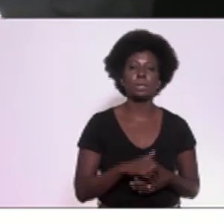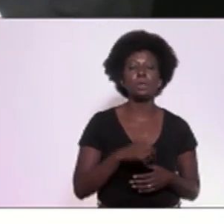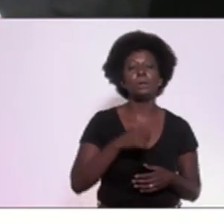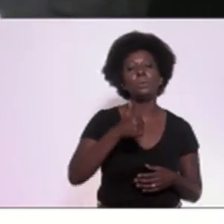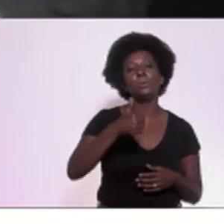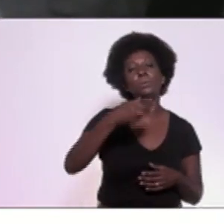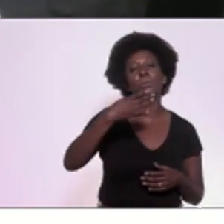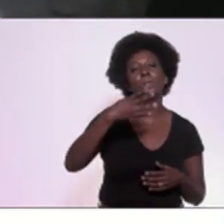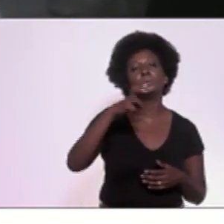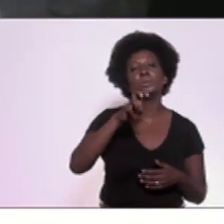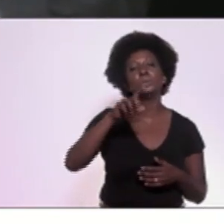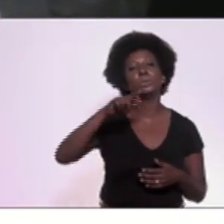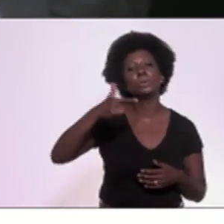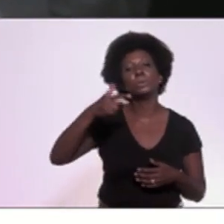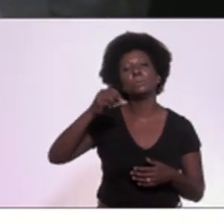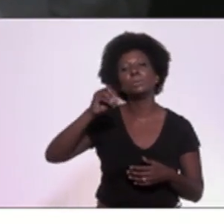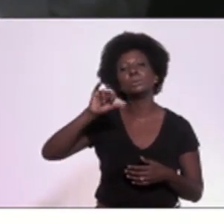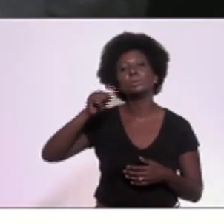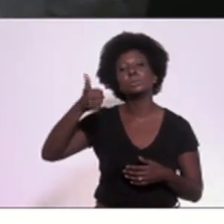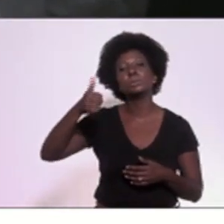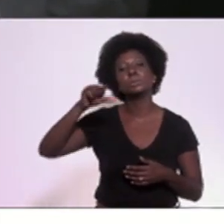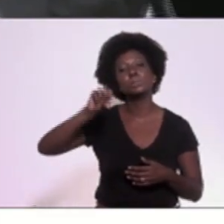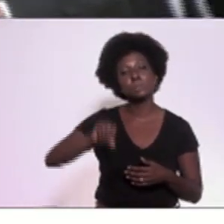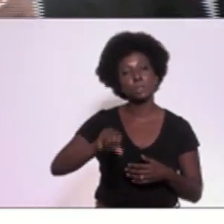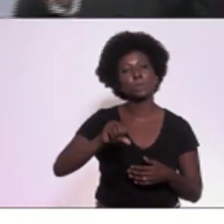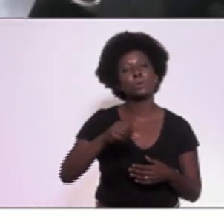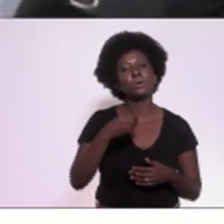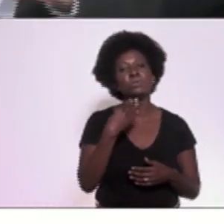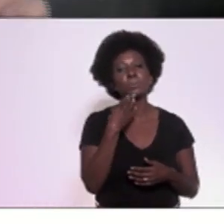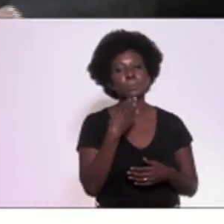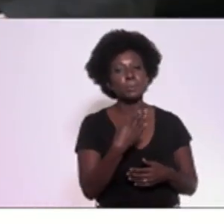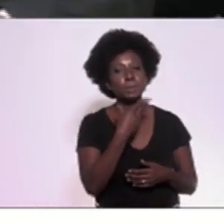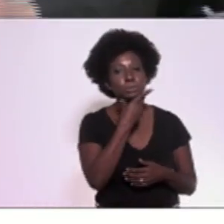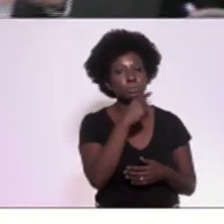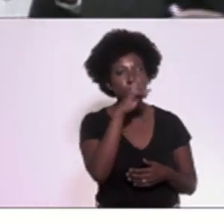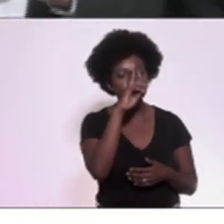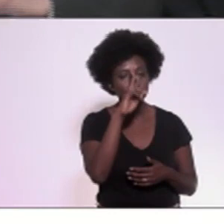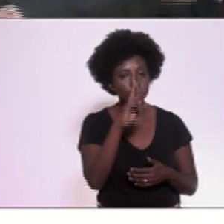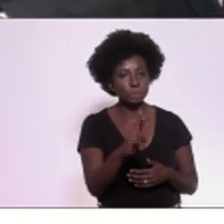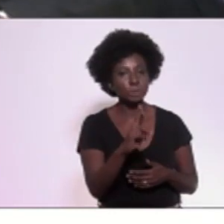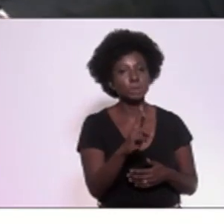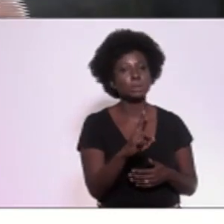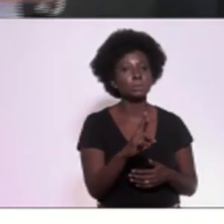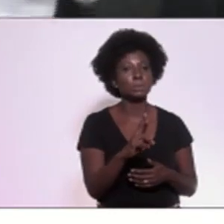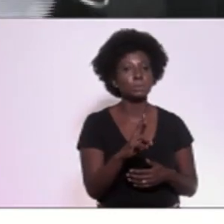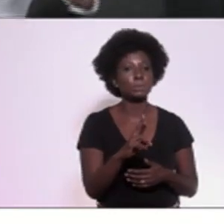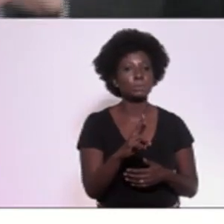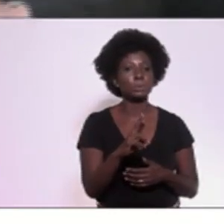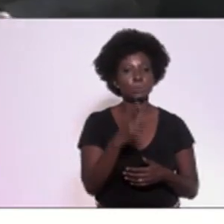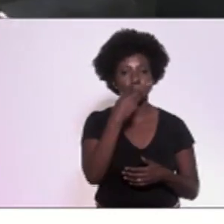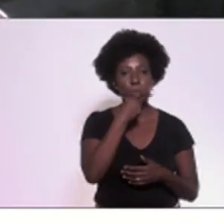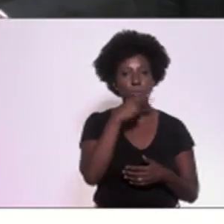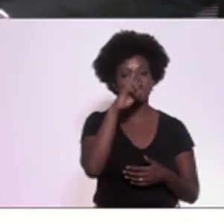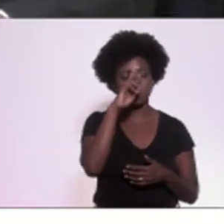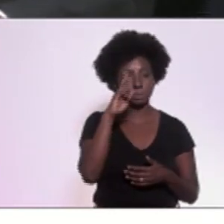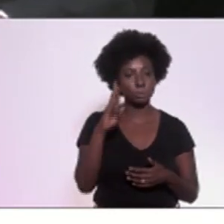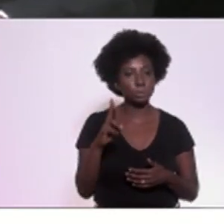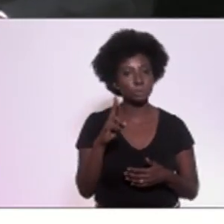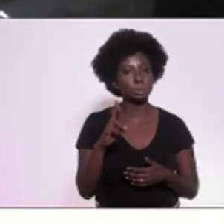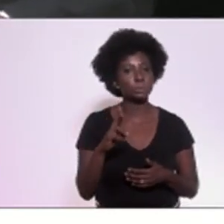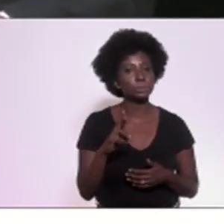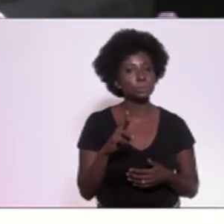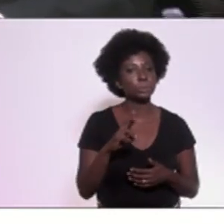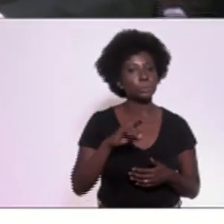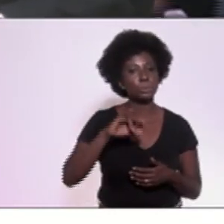145/2019, de autoria do deputado Max Lemos. Solicita ao senhor governador do Estado do Rio de Janeiro, excelentíssimo senhor Wilson